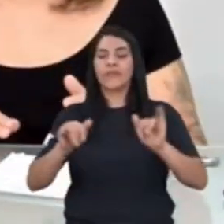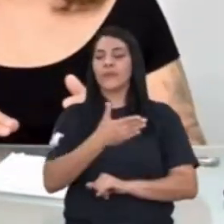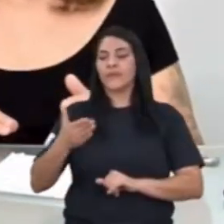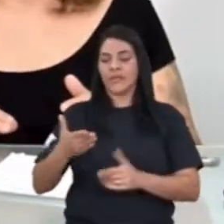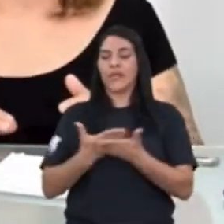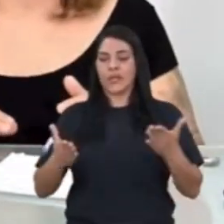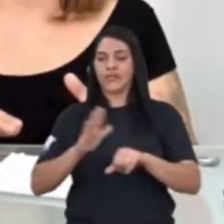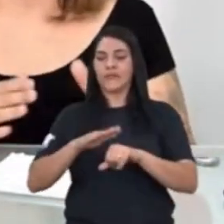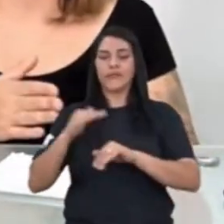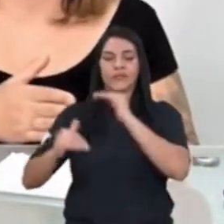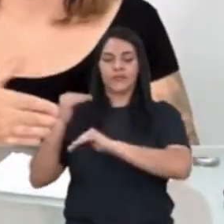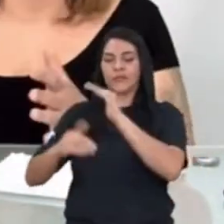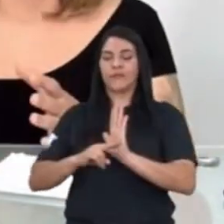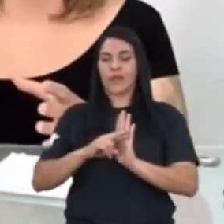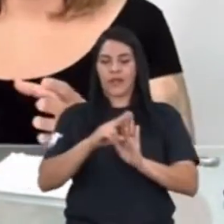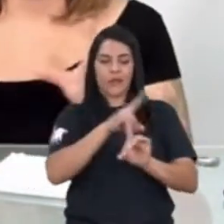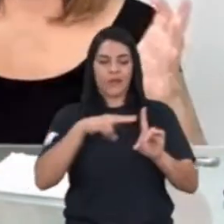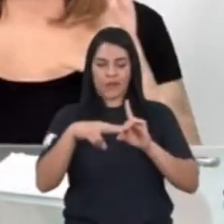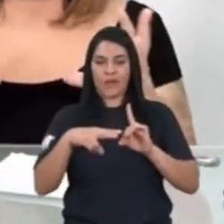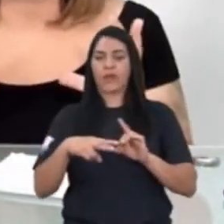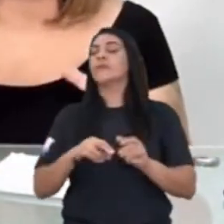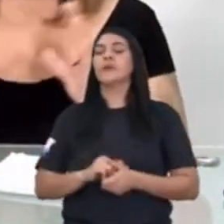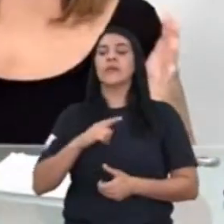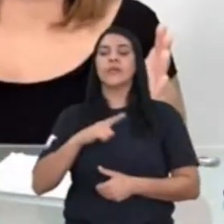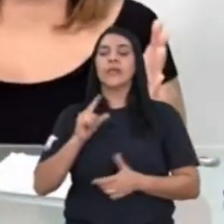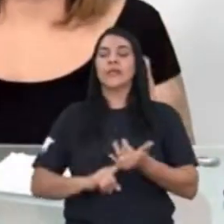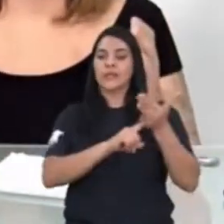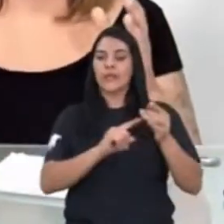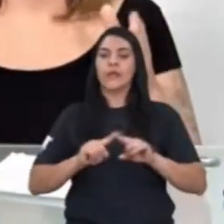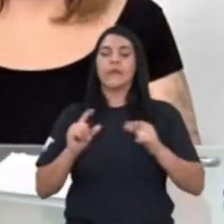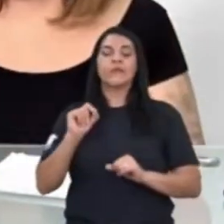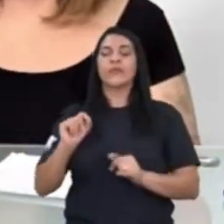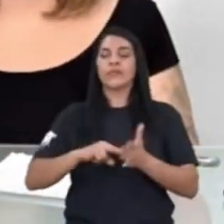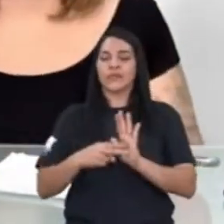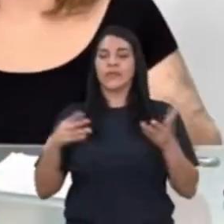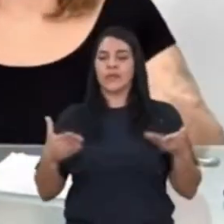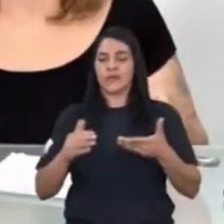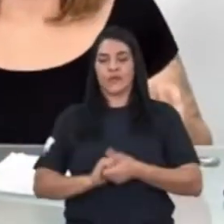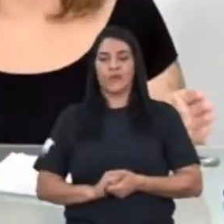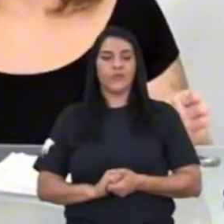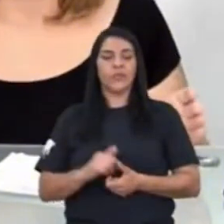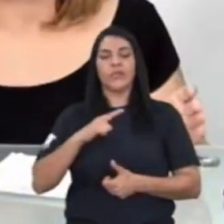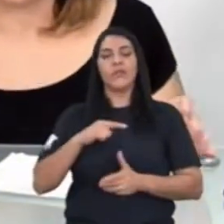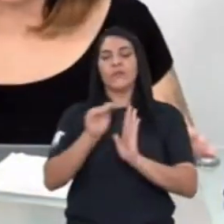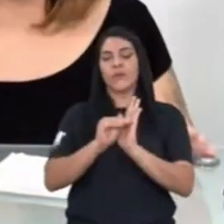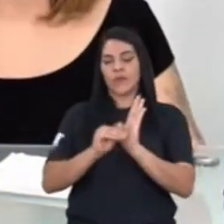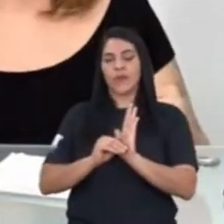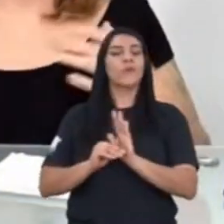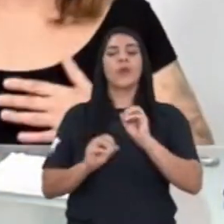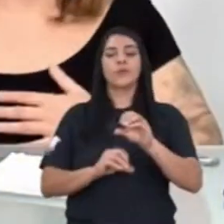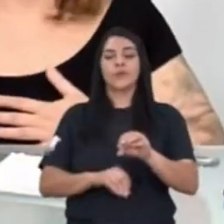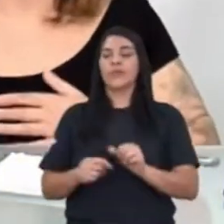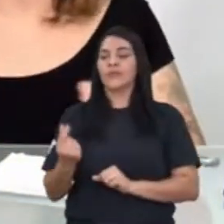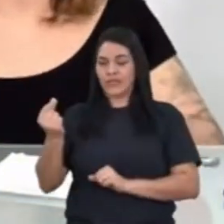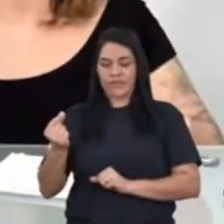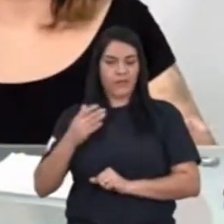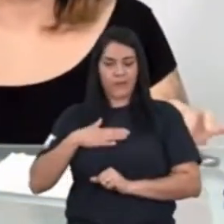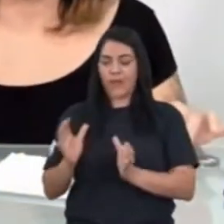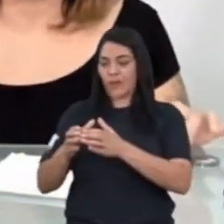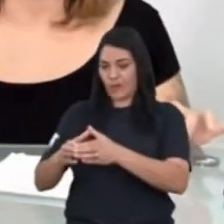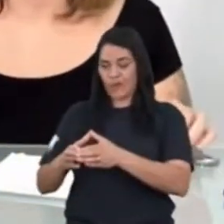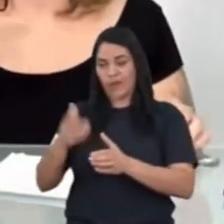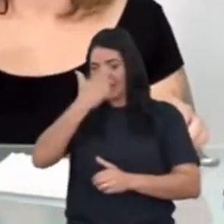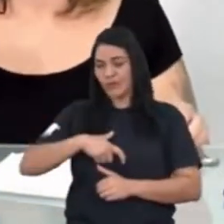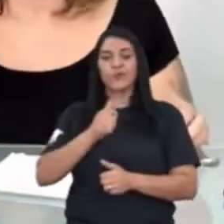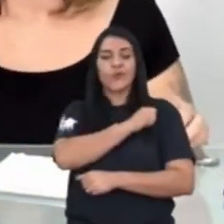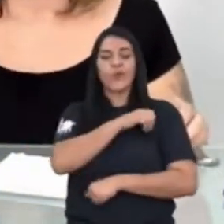está fazendo o desenvolvimento desses relatórios em uma perspectiva de D-1, é um termo de tecnologia, mas o que ele quer dizer? Hoje a Arlete passou a tarefa aqui de educação financeira para minha turma, eu sou aluno dessa turma, eu vou fazer